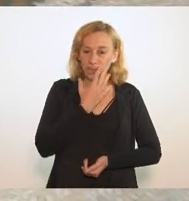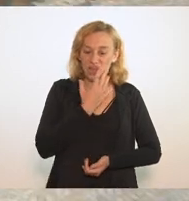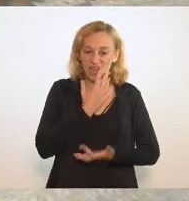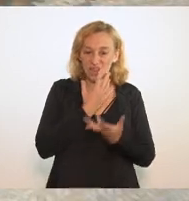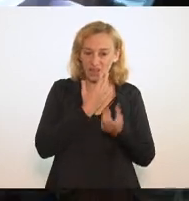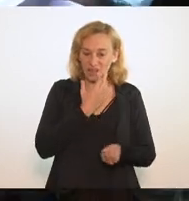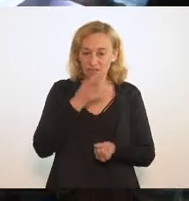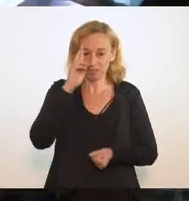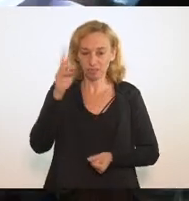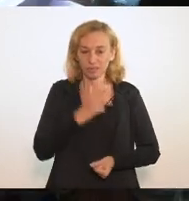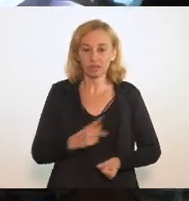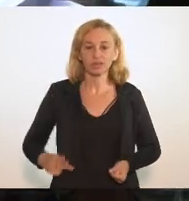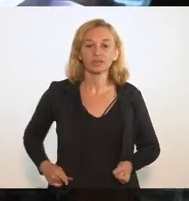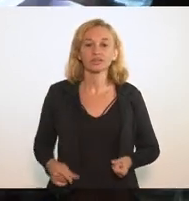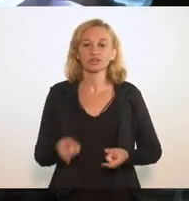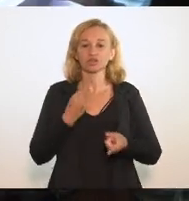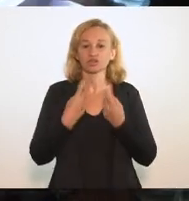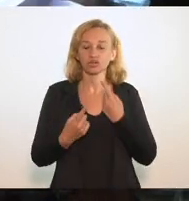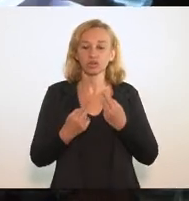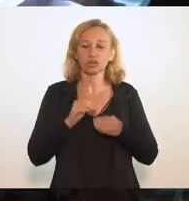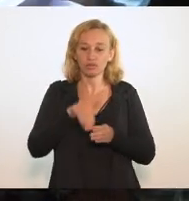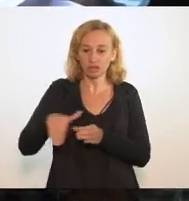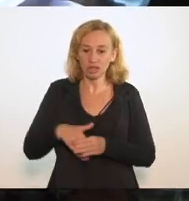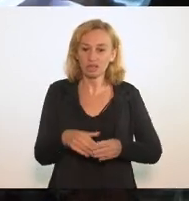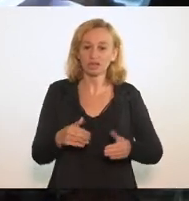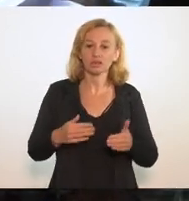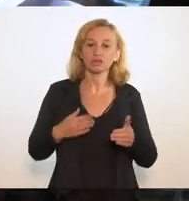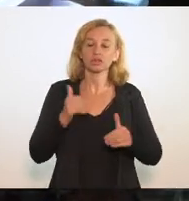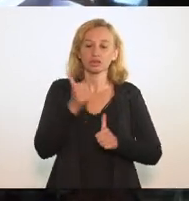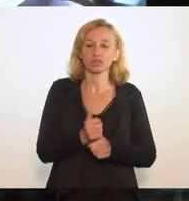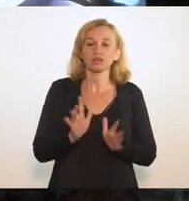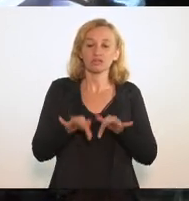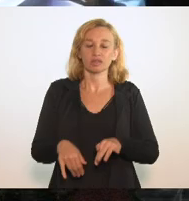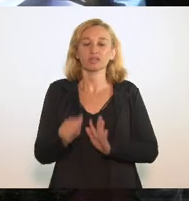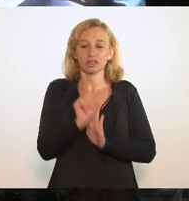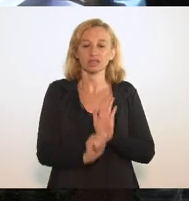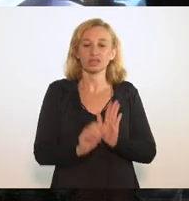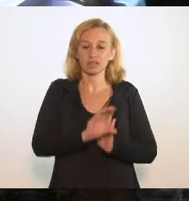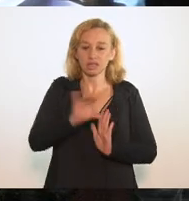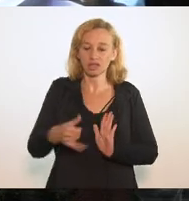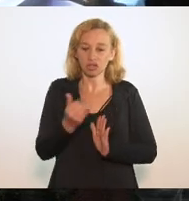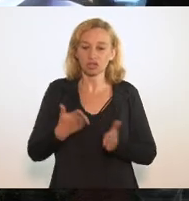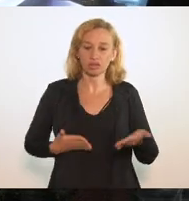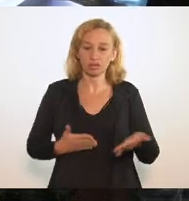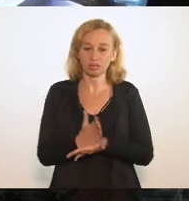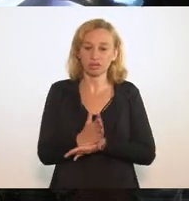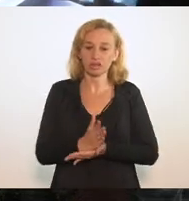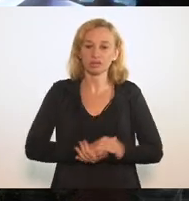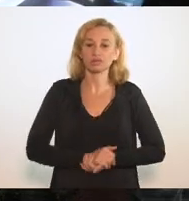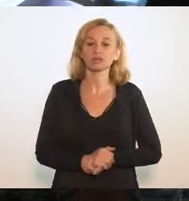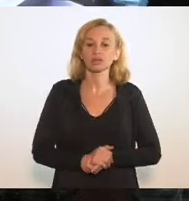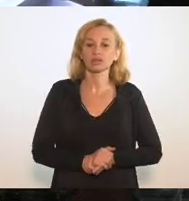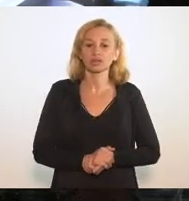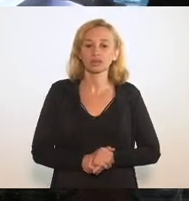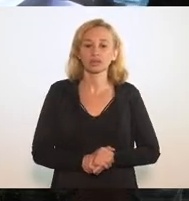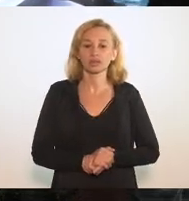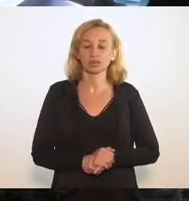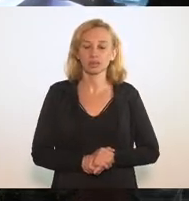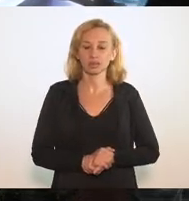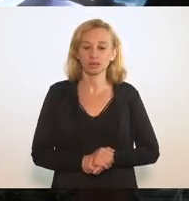Favorável, presidente. Os pareceres emitidos em votação substitutiva conforme a final de redação da CCJ. Se os que aprovam permaneçam como estão, aprovado,